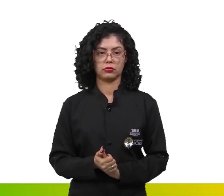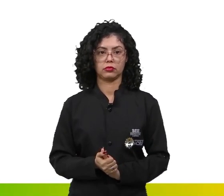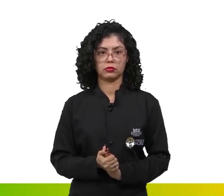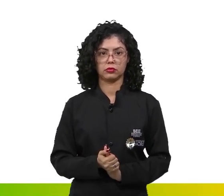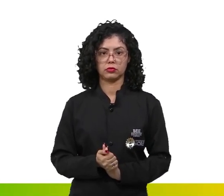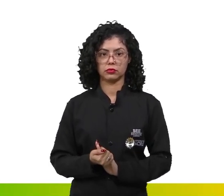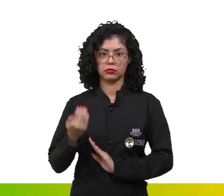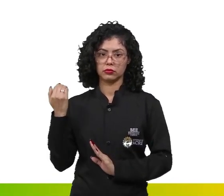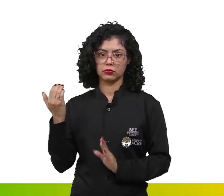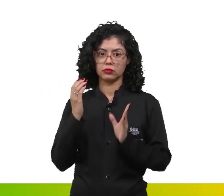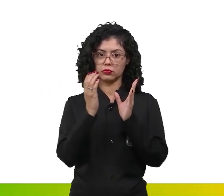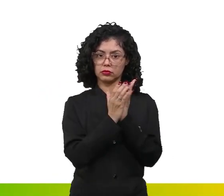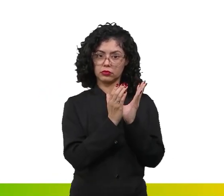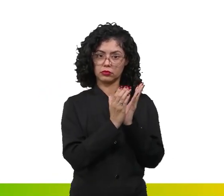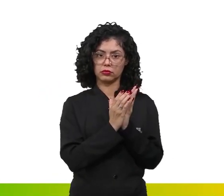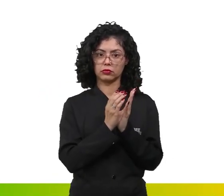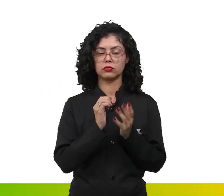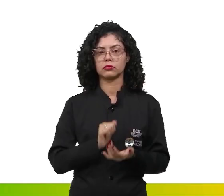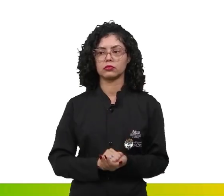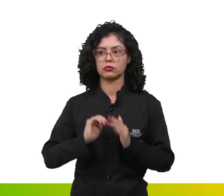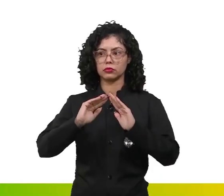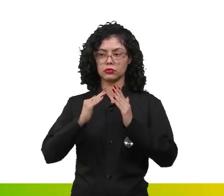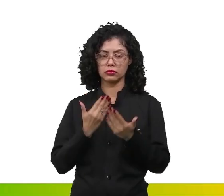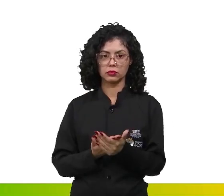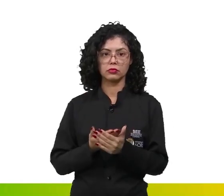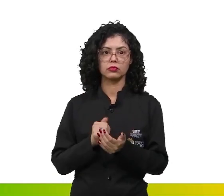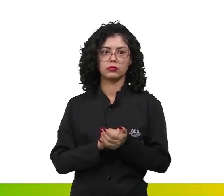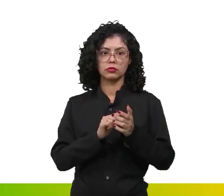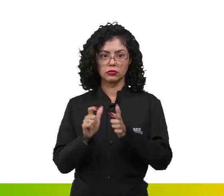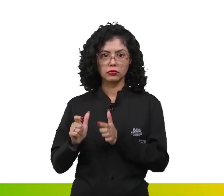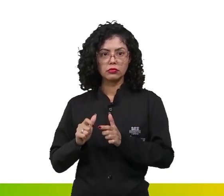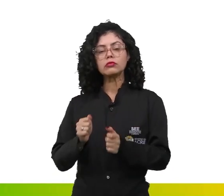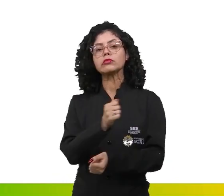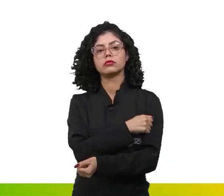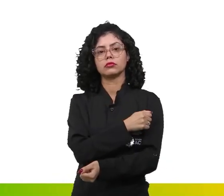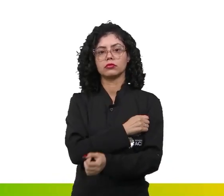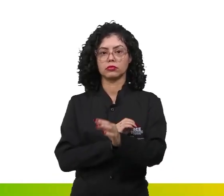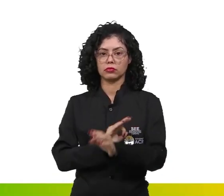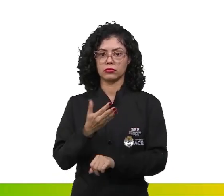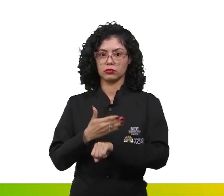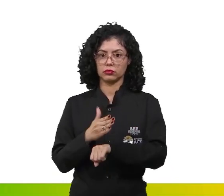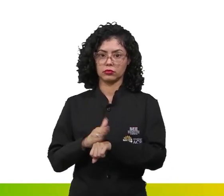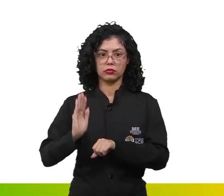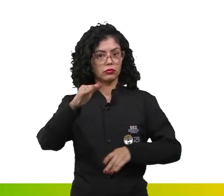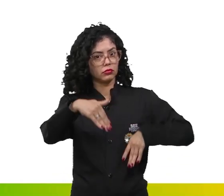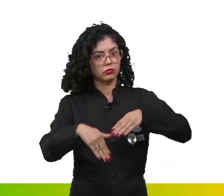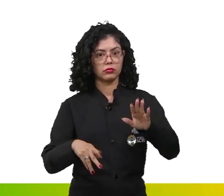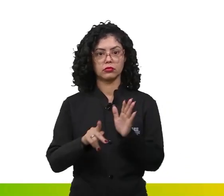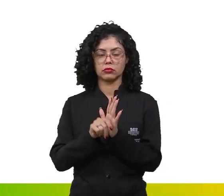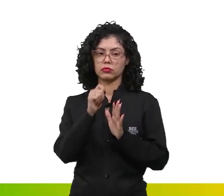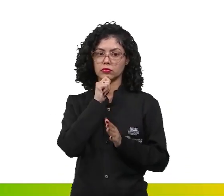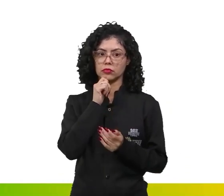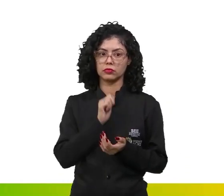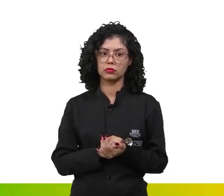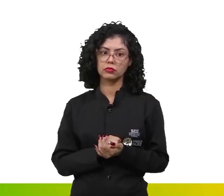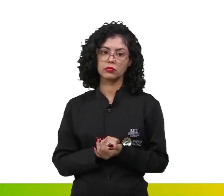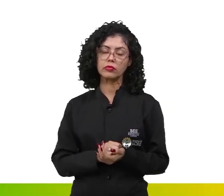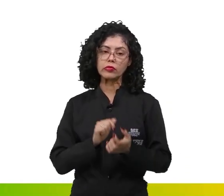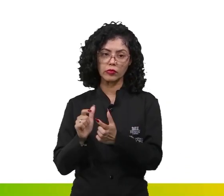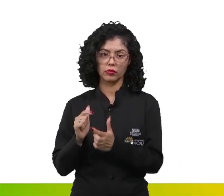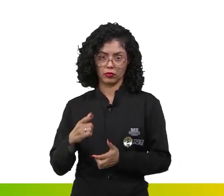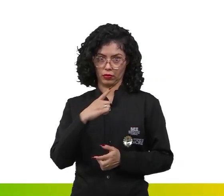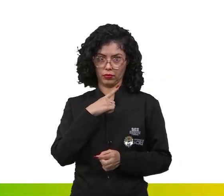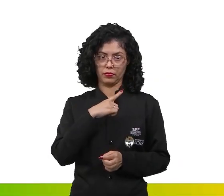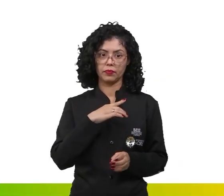Aqui num grupo de escola, onde os alunos estão praticando natação, ou em um clube,